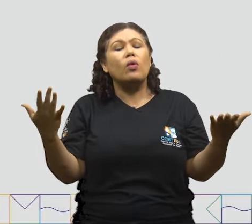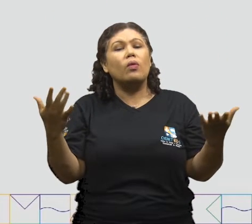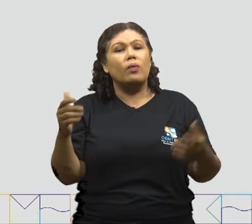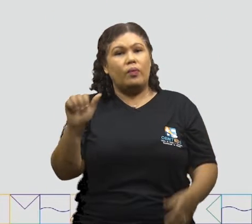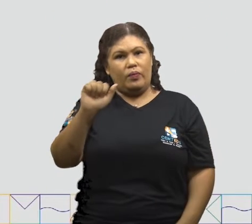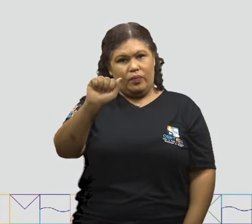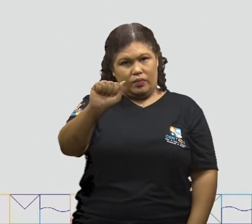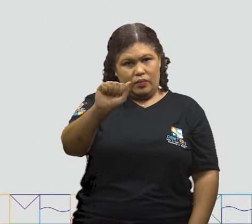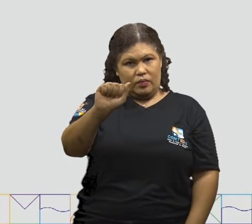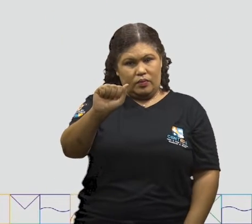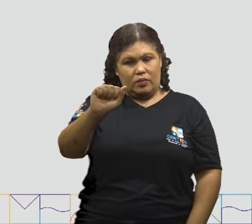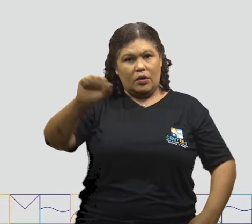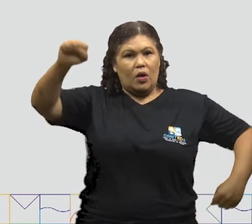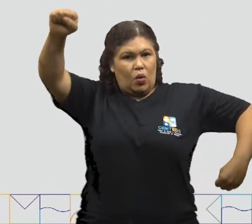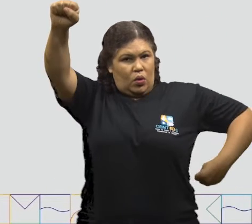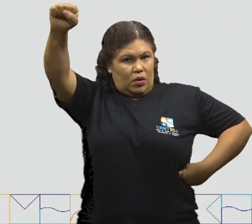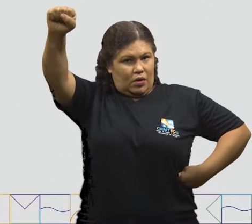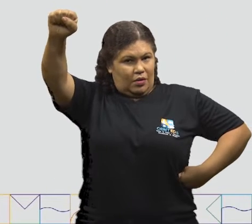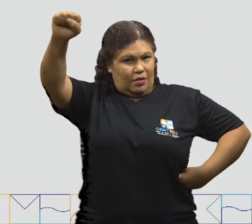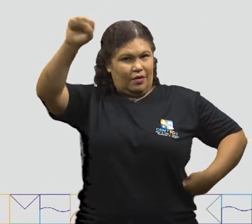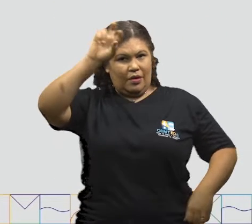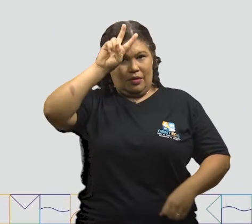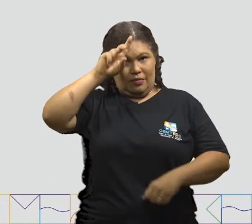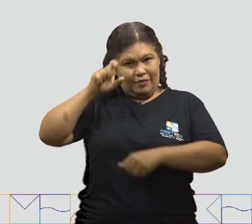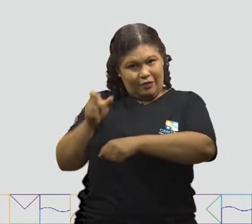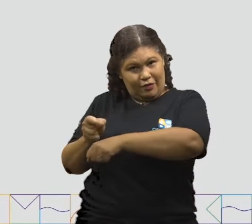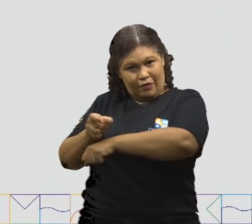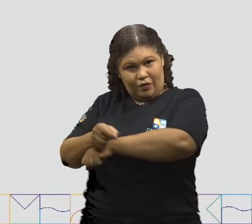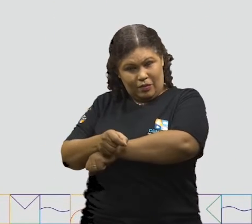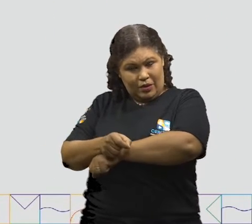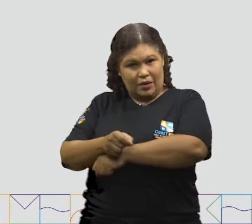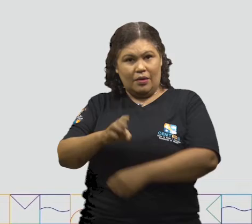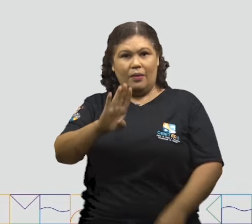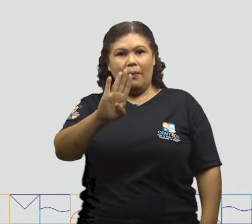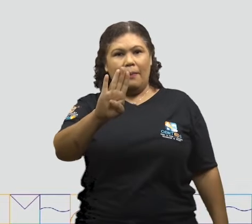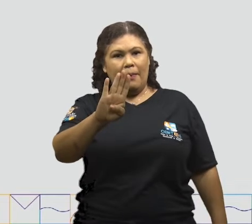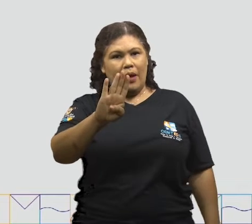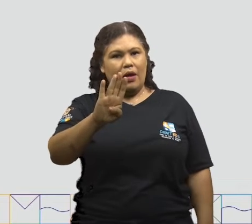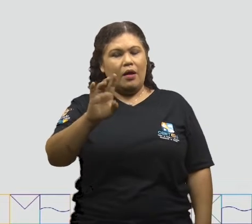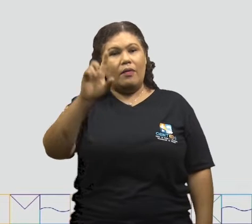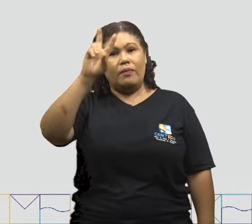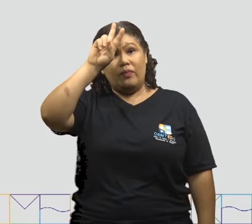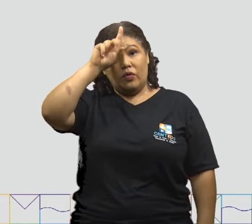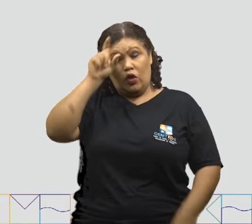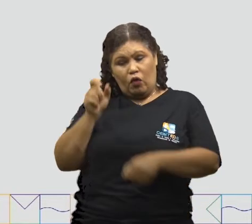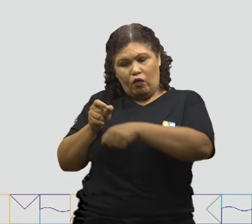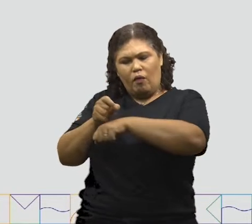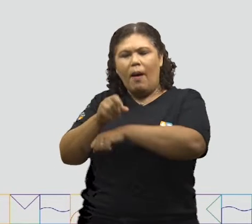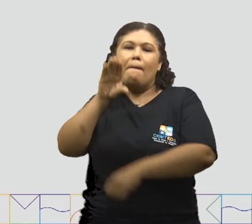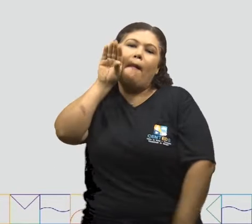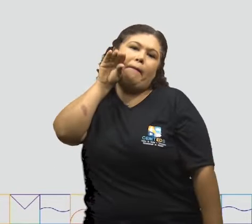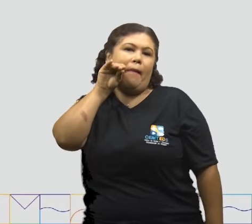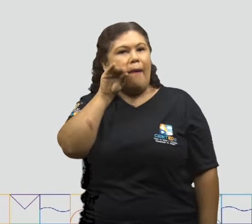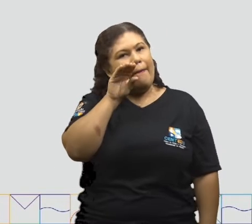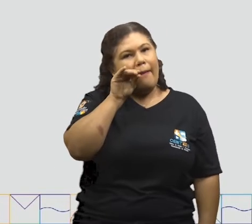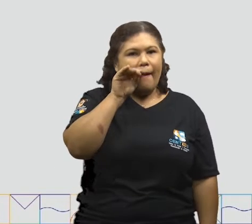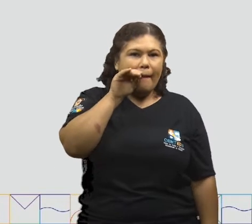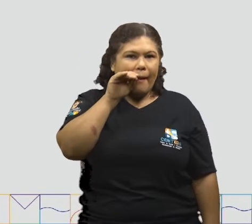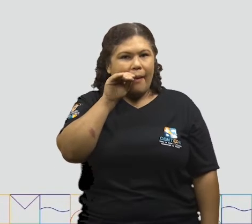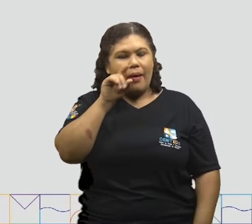Letra A. As super-heroínas da Terra. Letra B. A formiga que